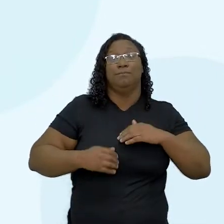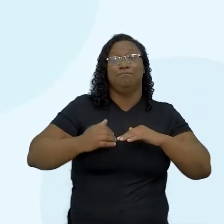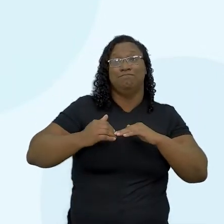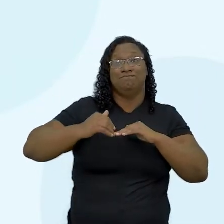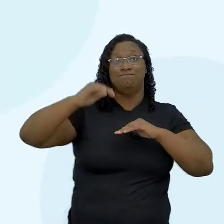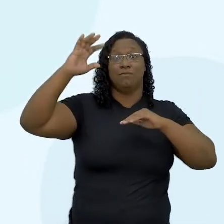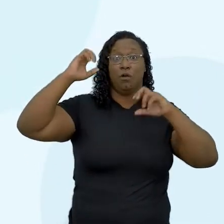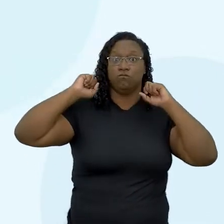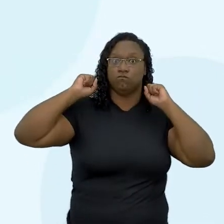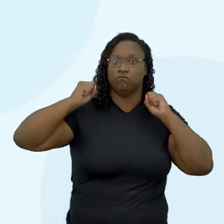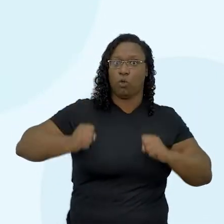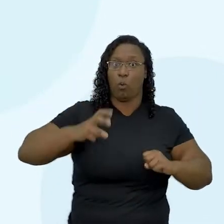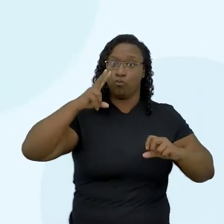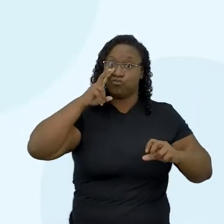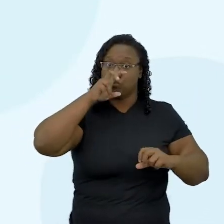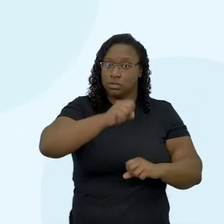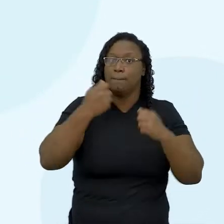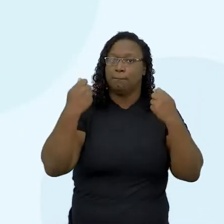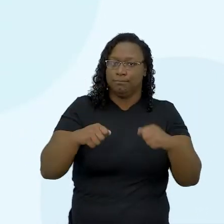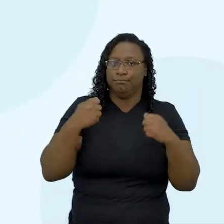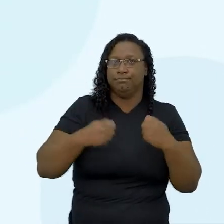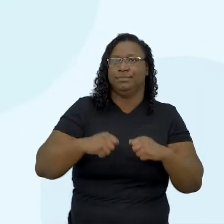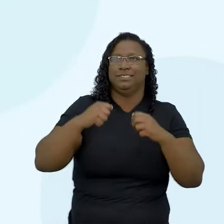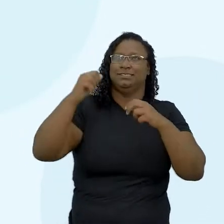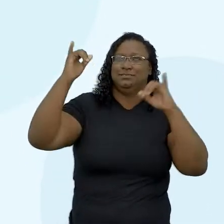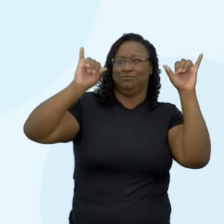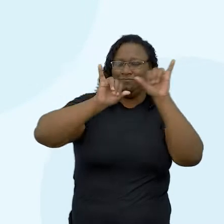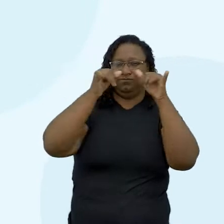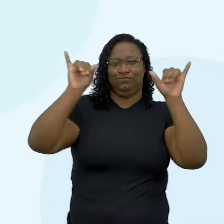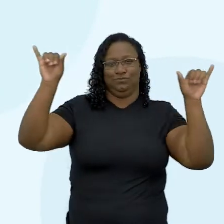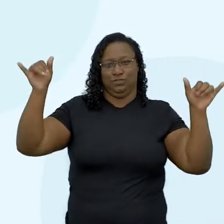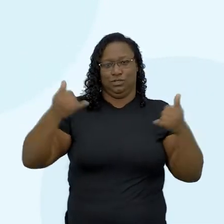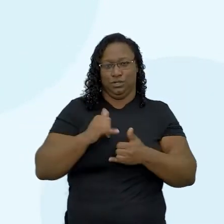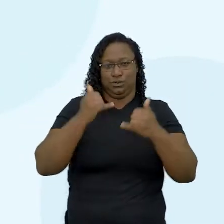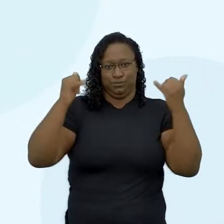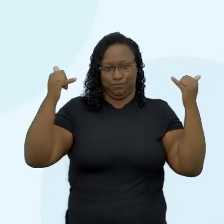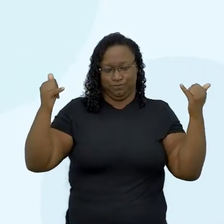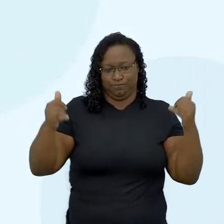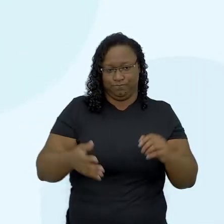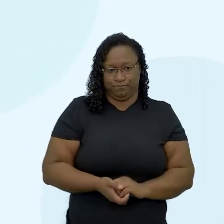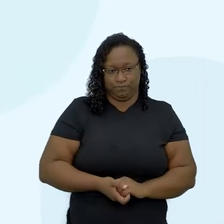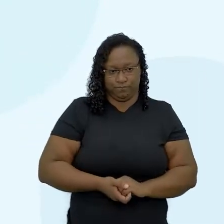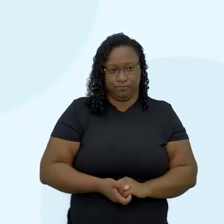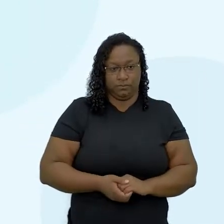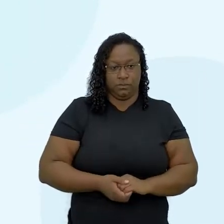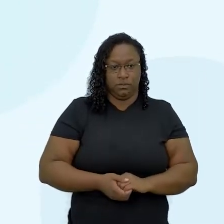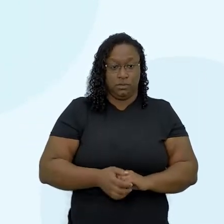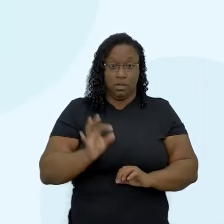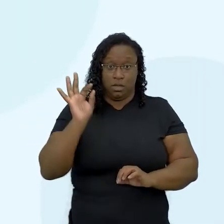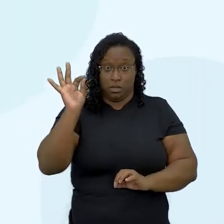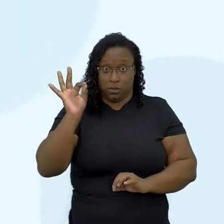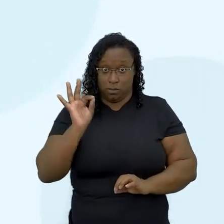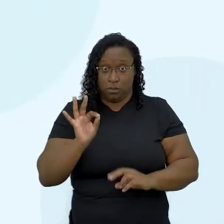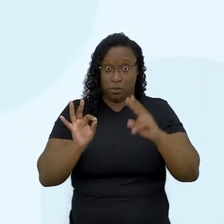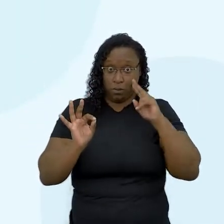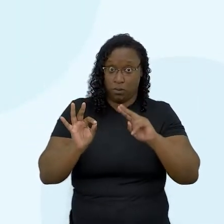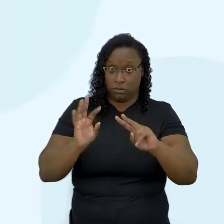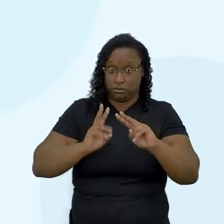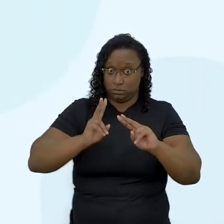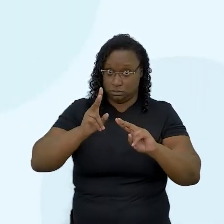um trabalho que ele... É uma função que ele tem, né? Beleza? Então, olha, a porcentagem e a letra. Isso. Menor a porcentagem, quer